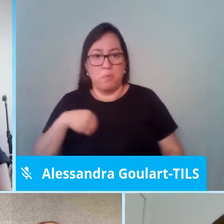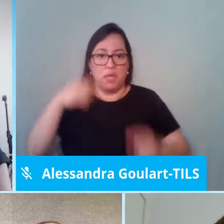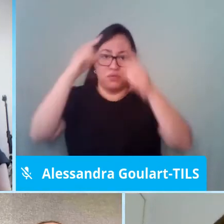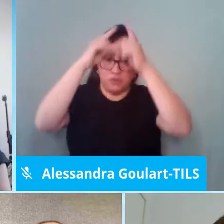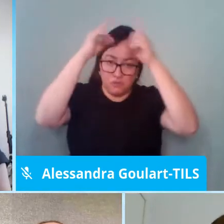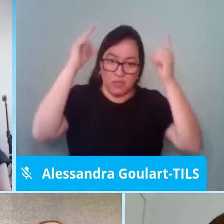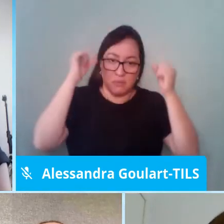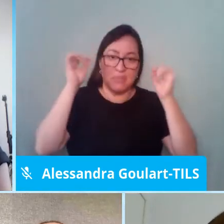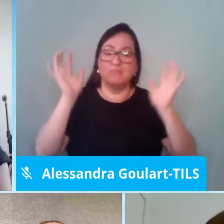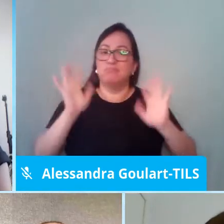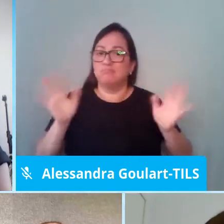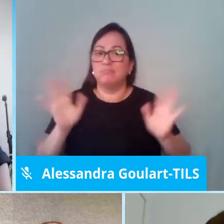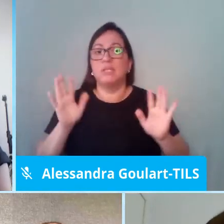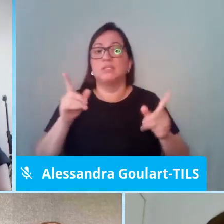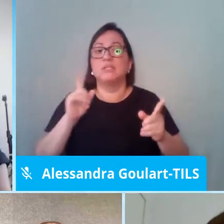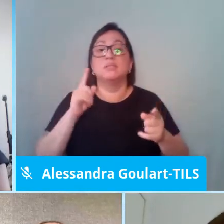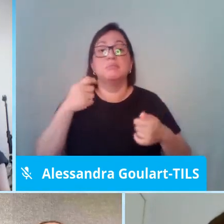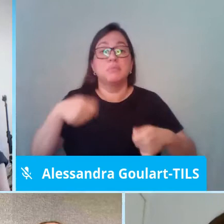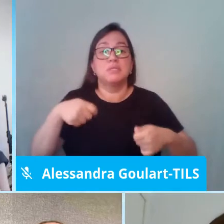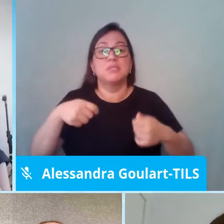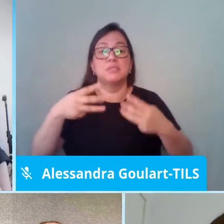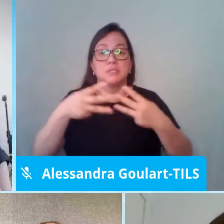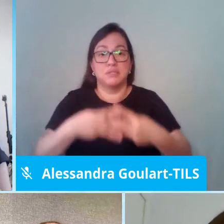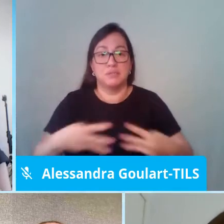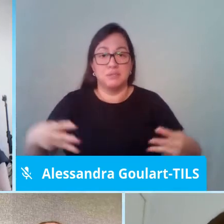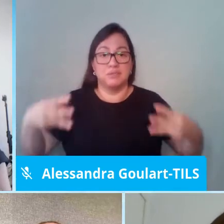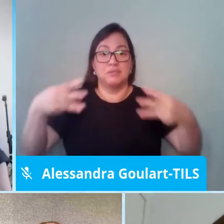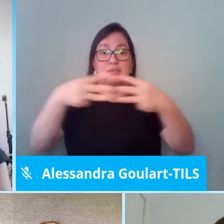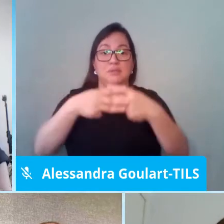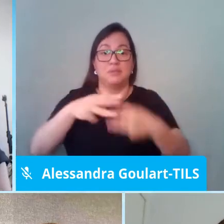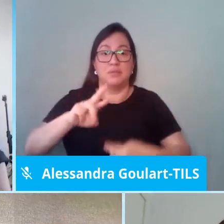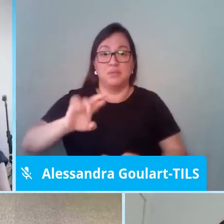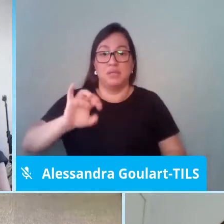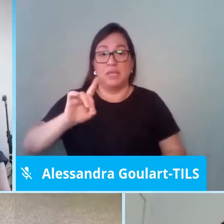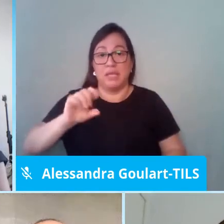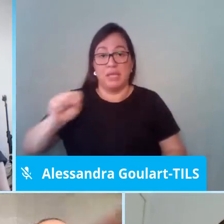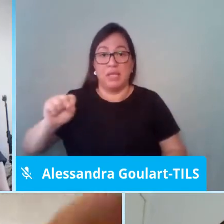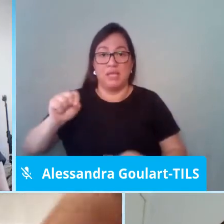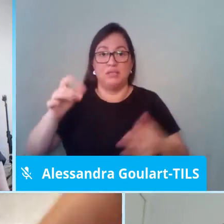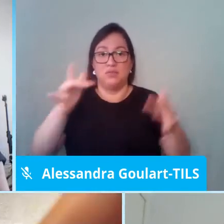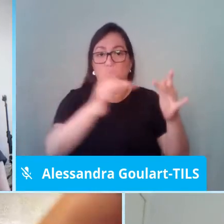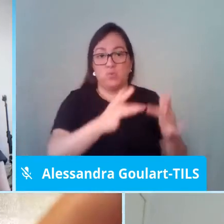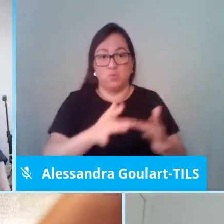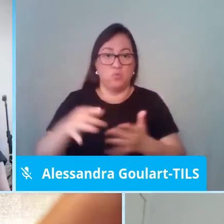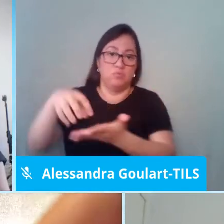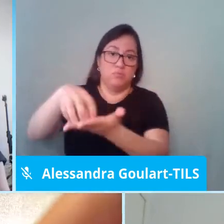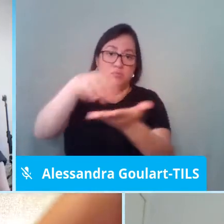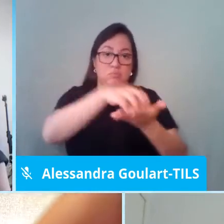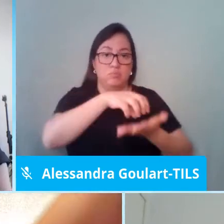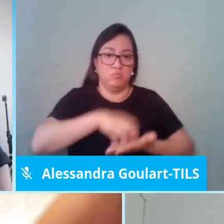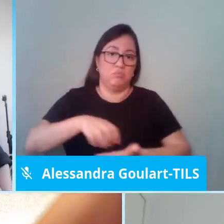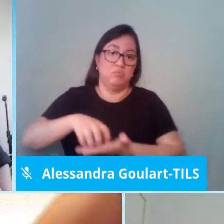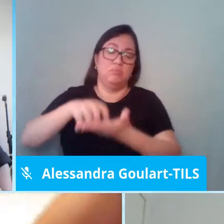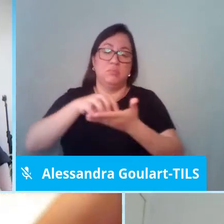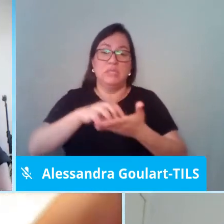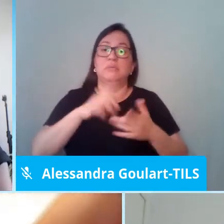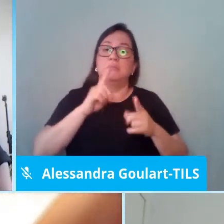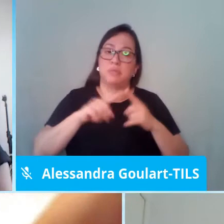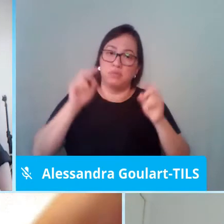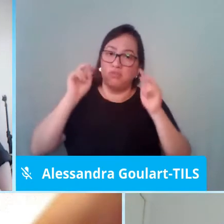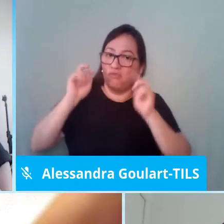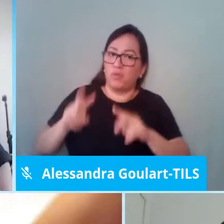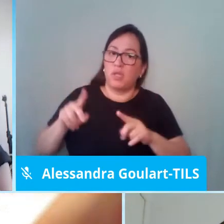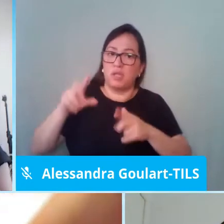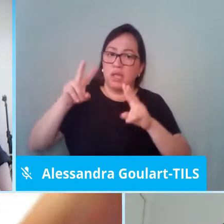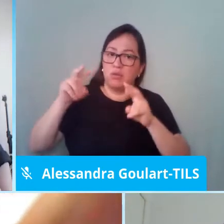unidade. Às vezes o problema precisa de outros entes envolvidos. Mas esse olhar para o problema, com certeza, ninguém